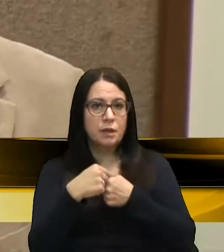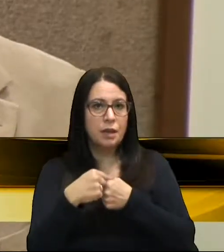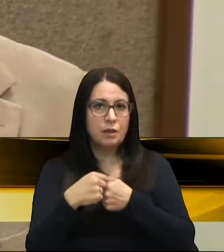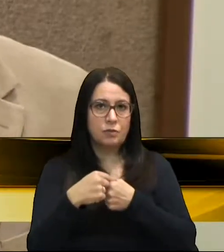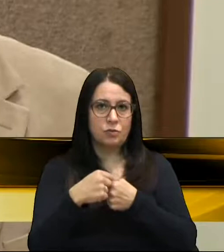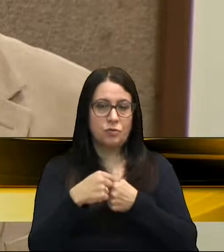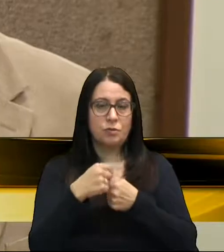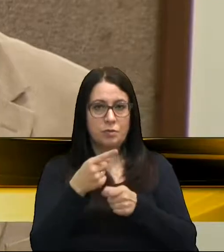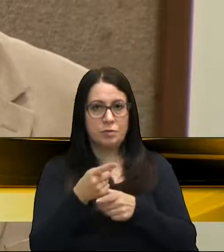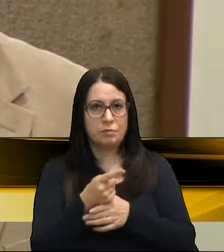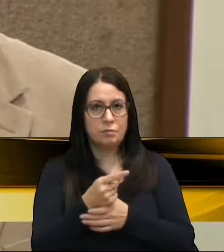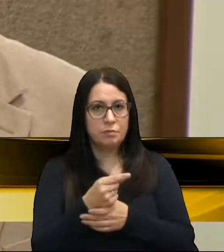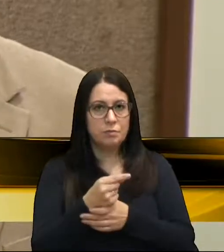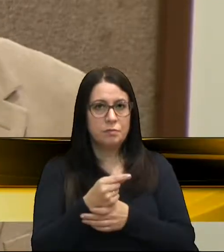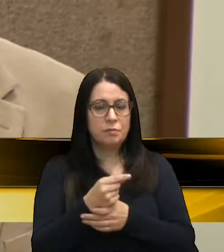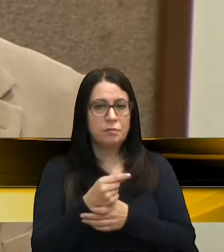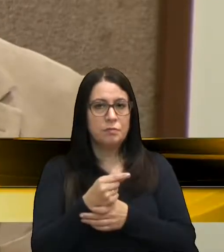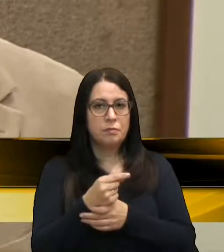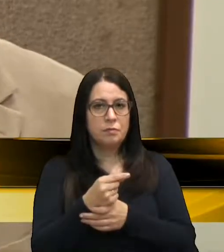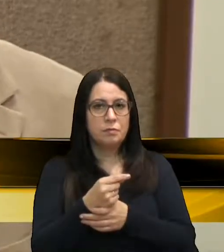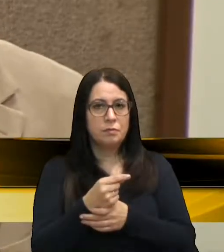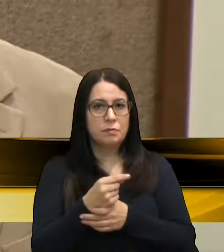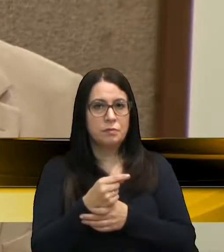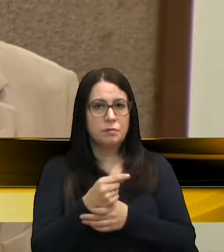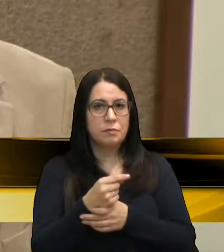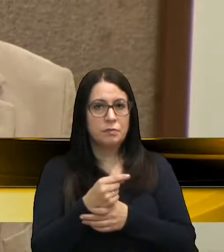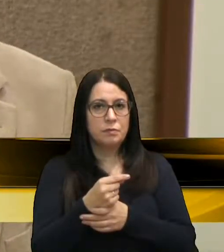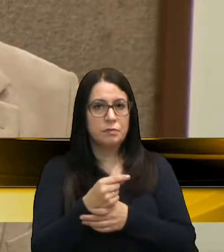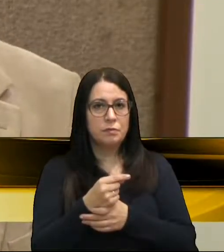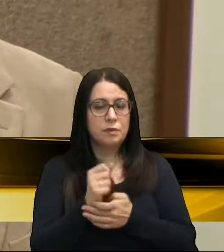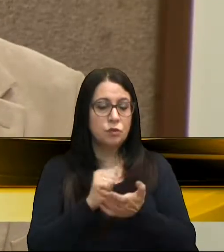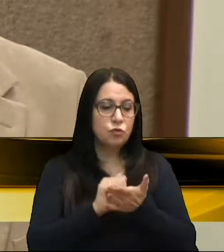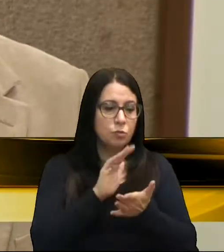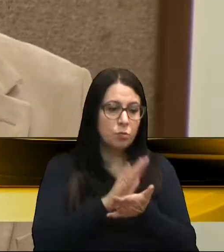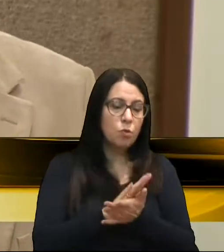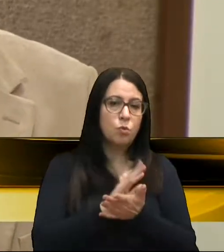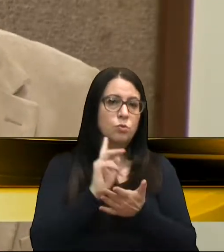Então, que vai ser em função de multas